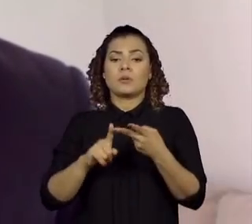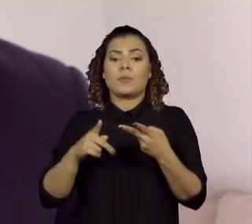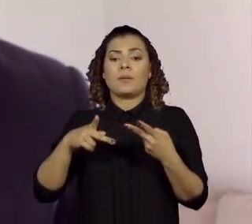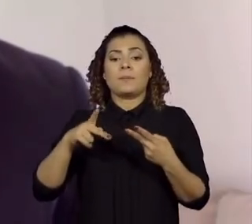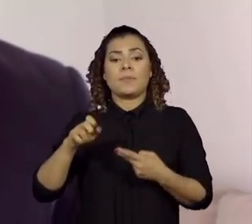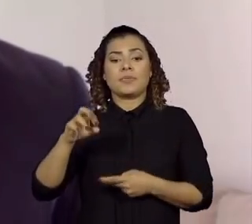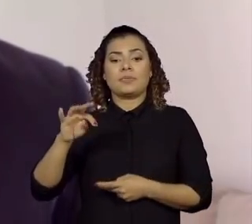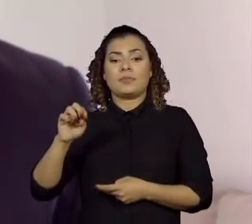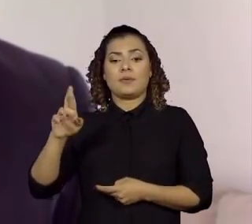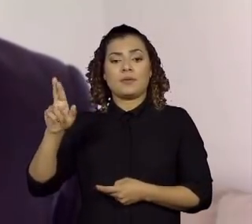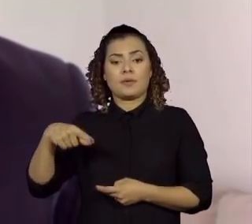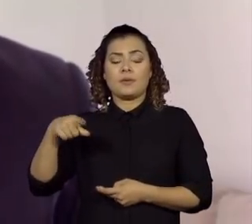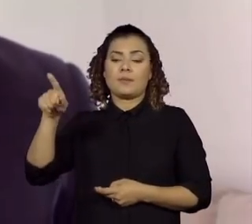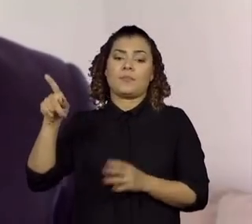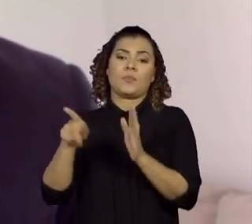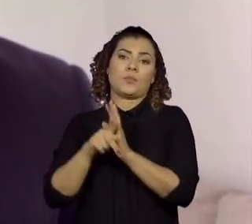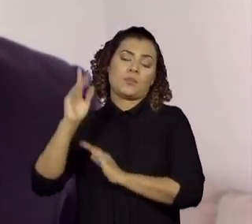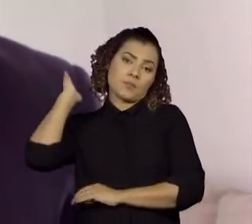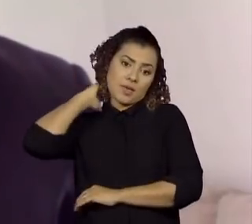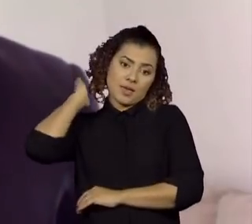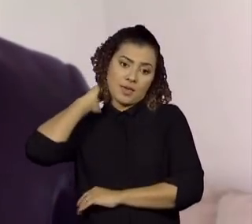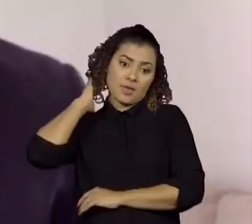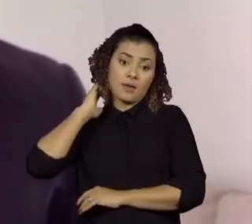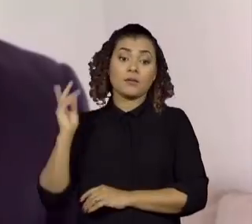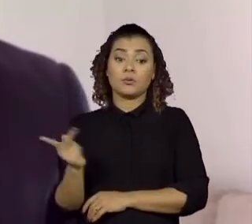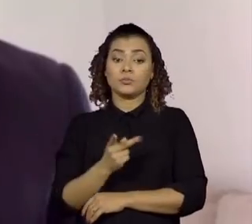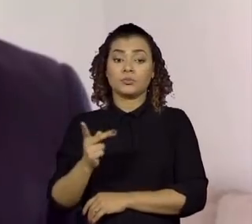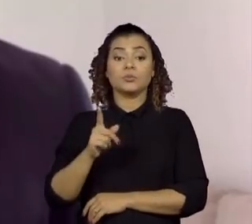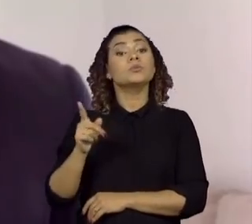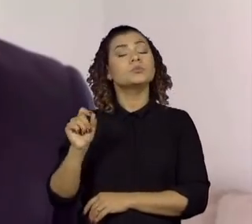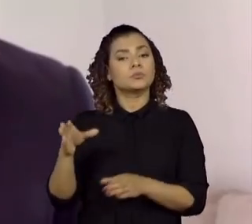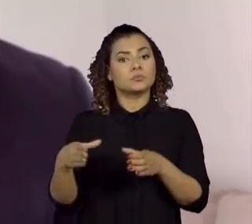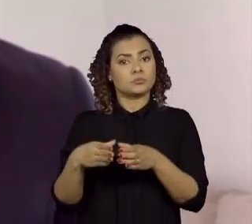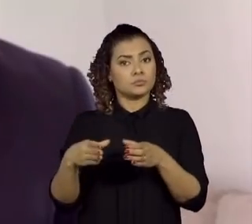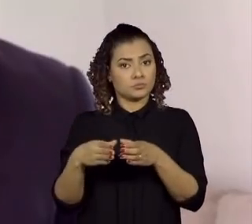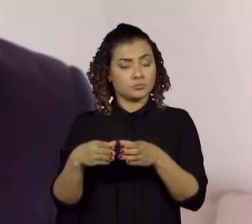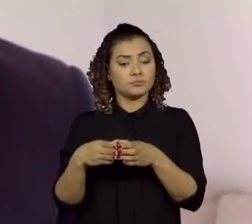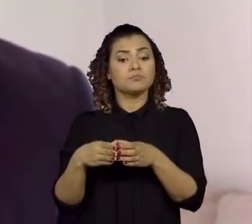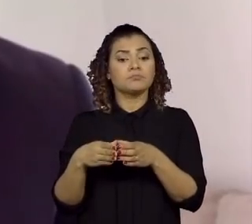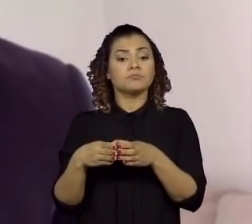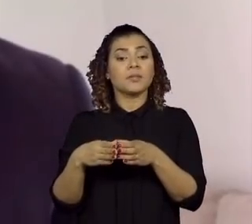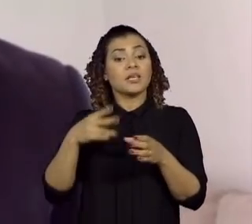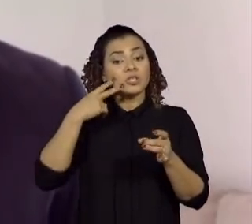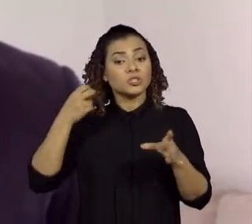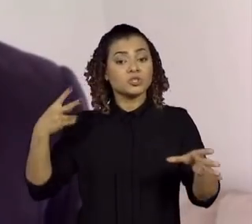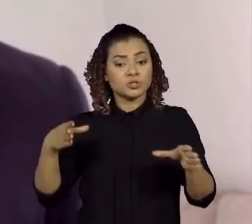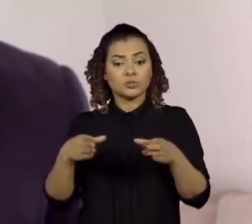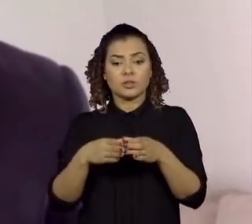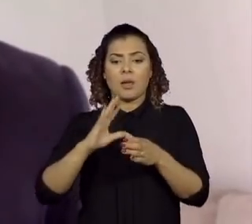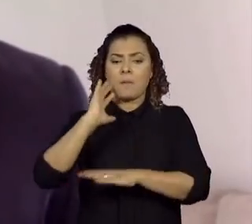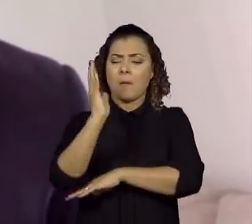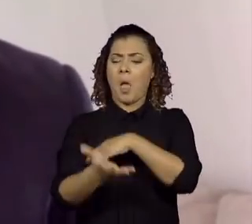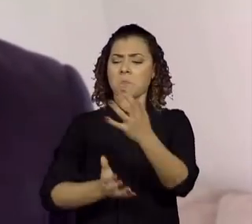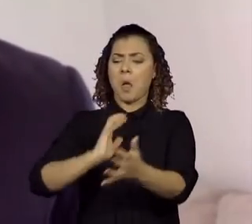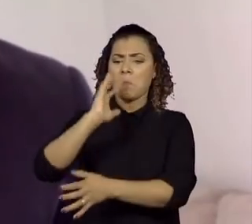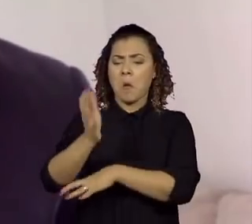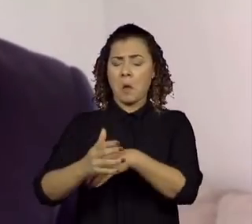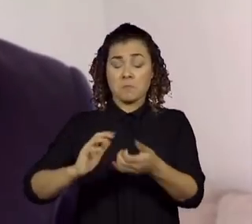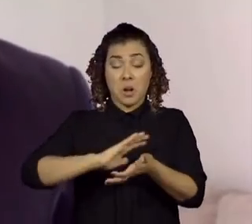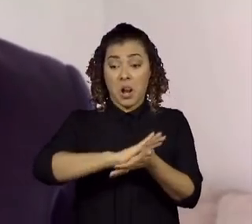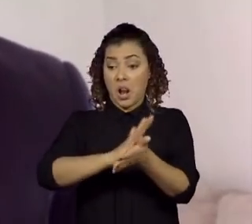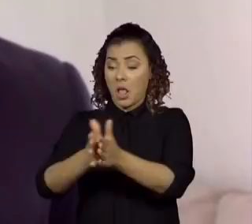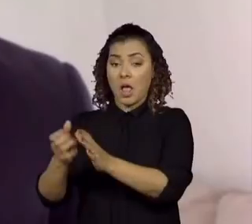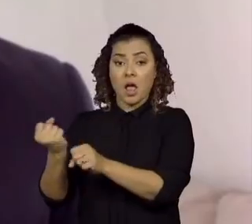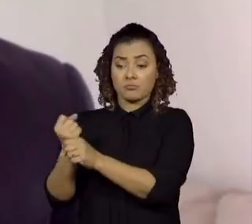Pitereuá, localizada no Pará. Essas 2 terras indígenas tiveram um índice muito grande de desmatamento nos